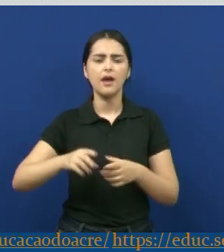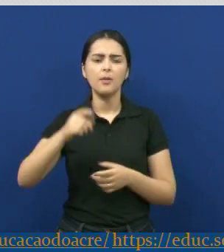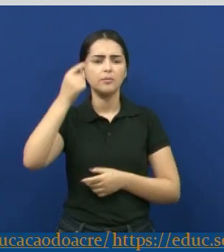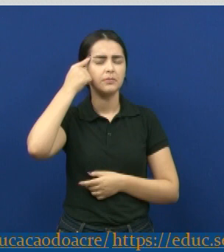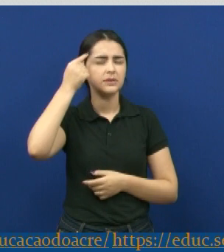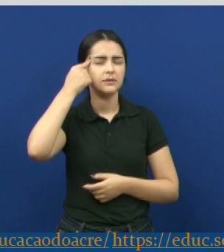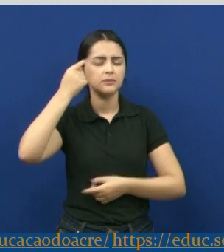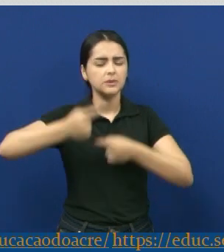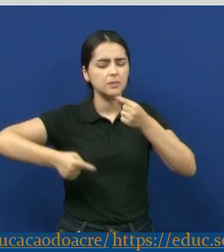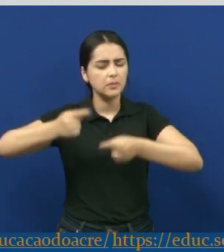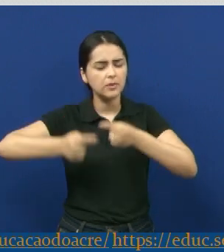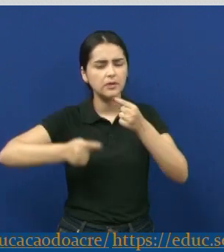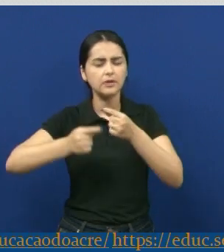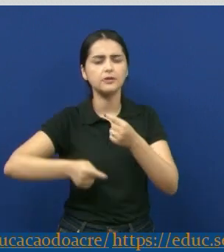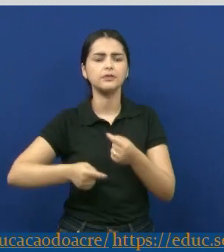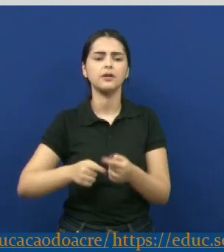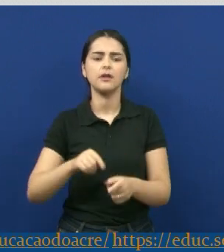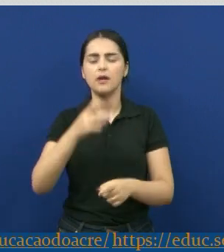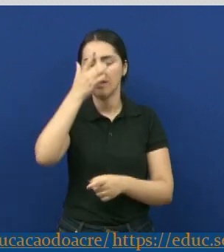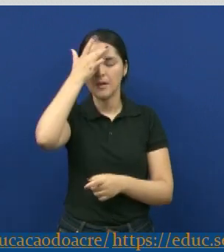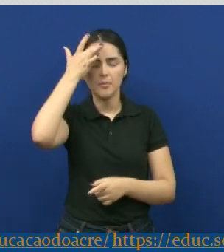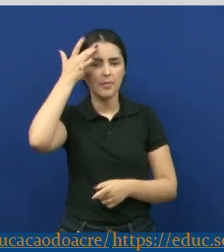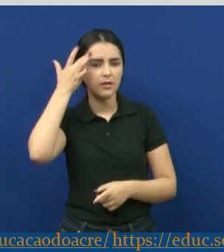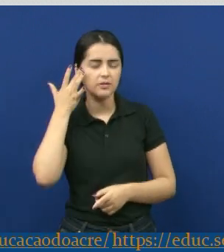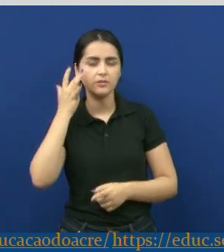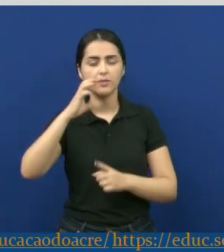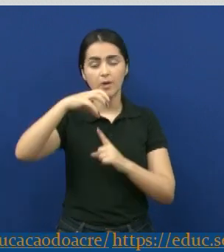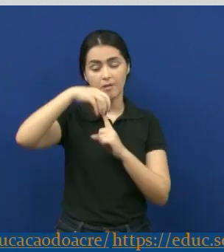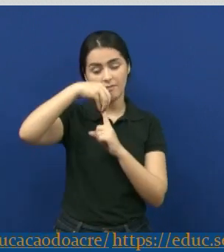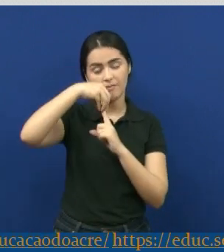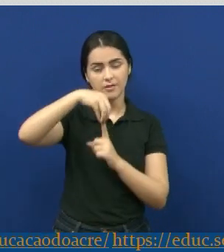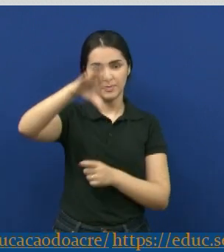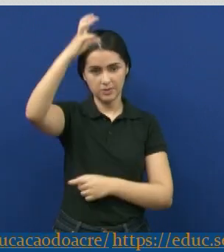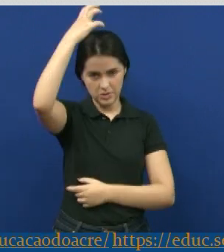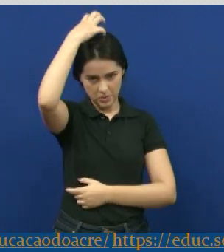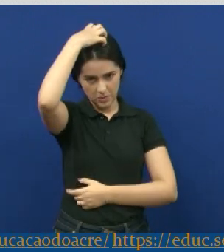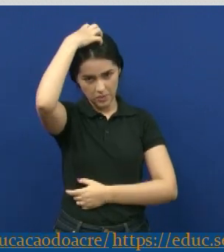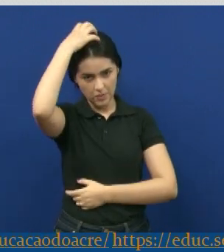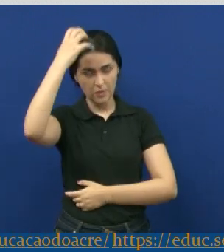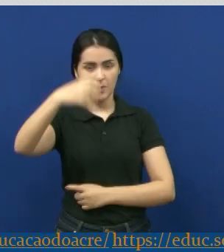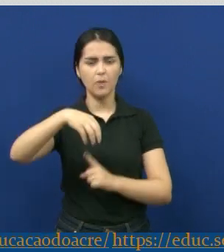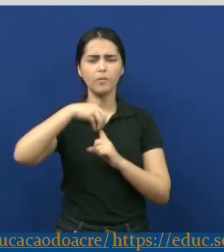defende que alguém, em geral o monarca, ou seja, o rei, deve